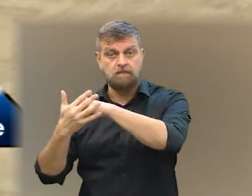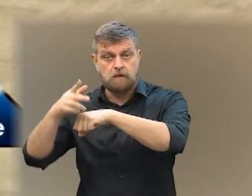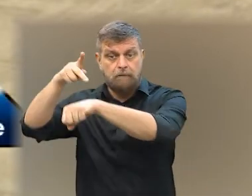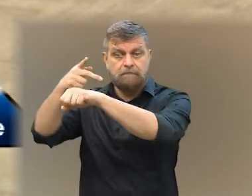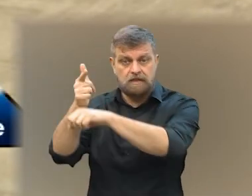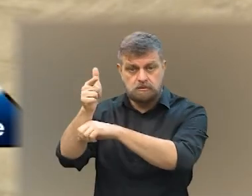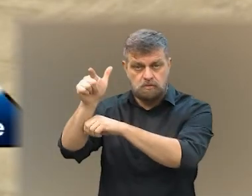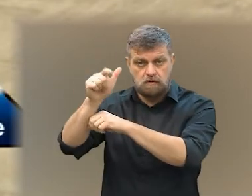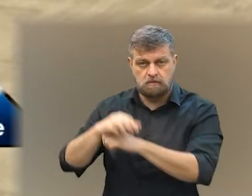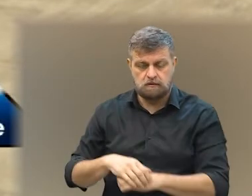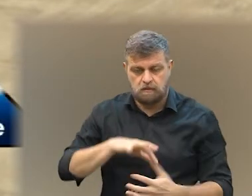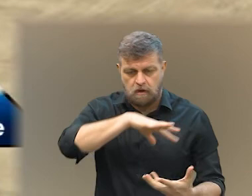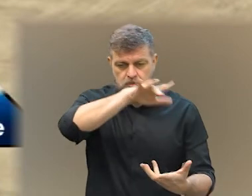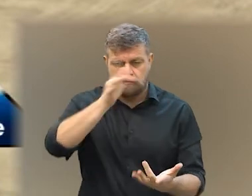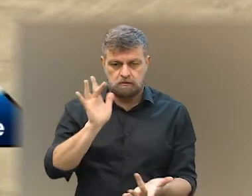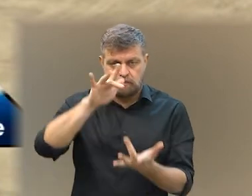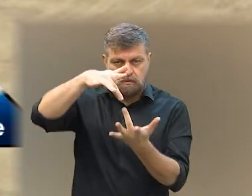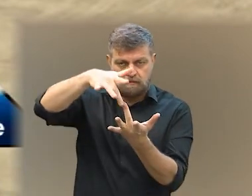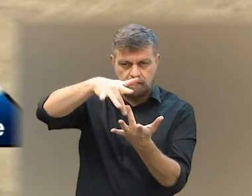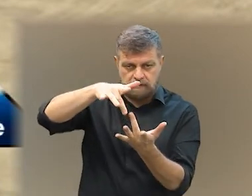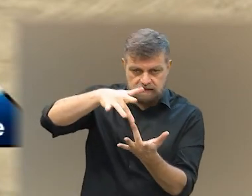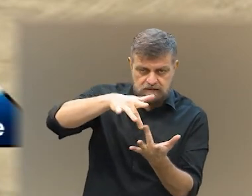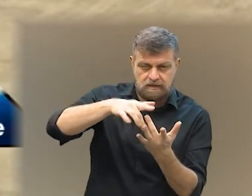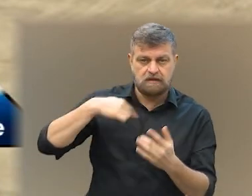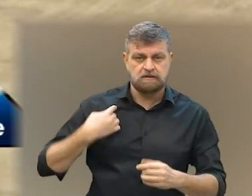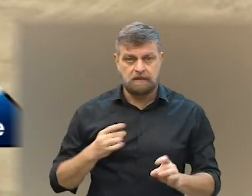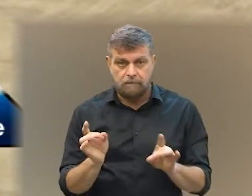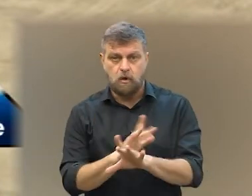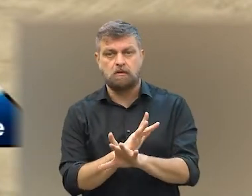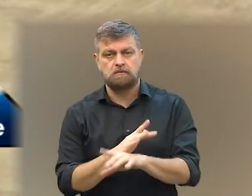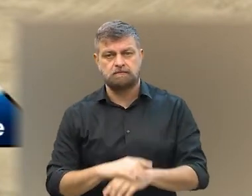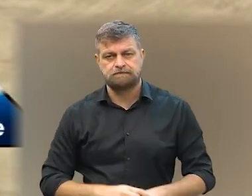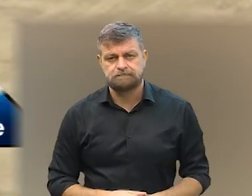de Covid, enfim. Eu acho que nesse mundo globalizado, a gente tem que estar preparado para tudo.